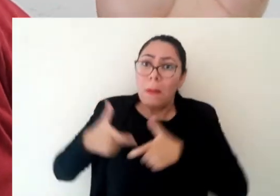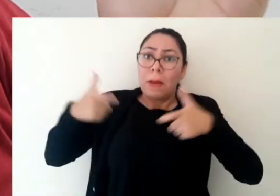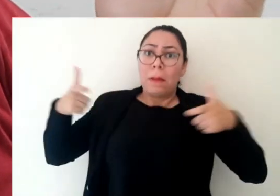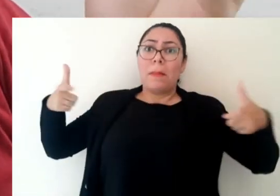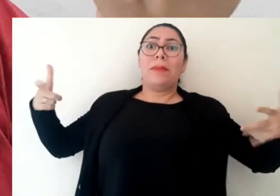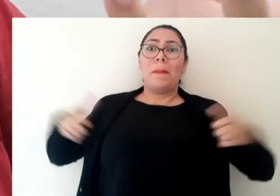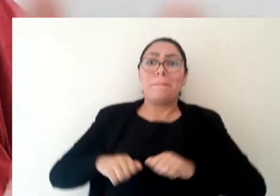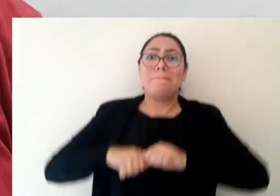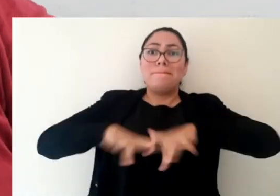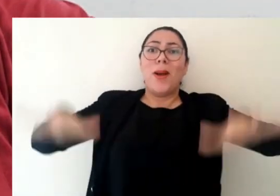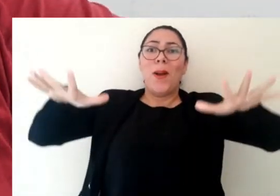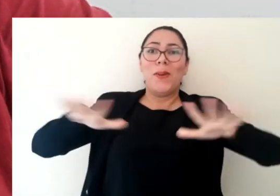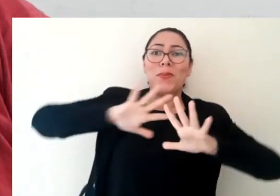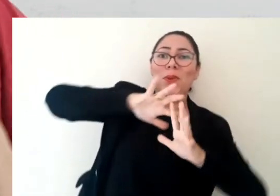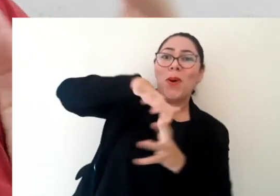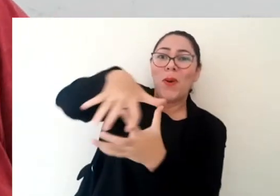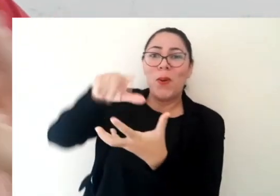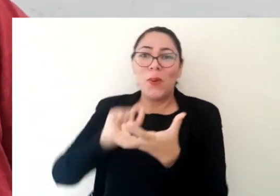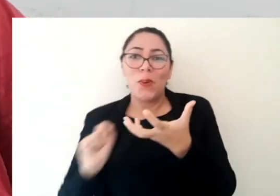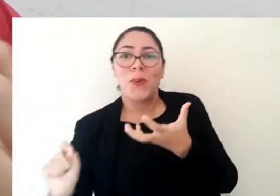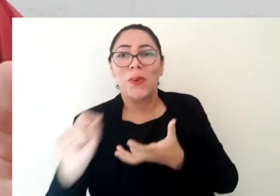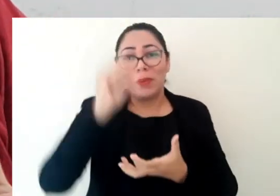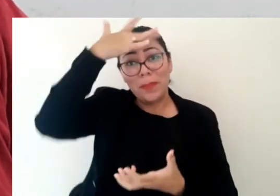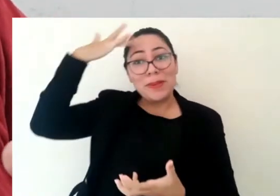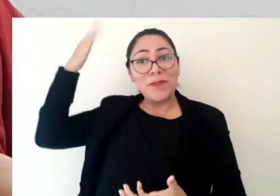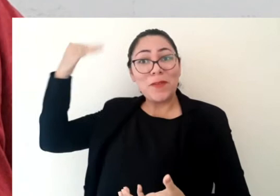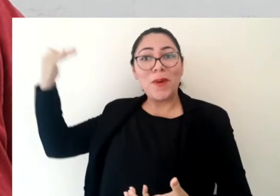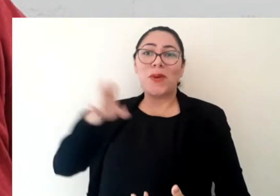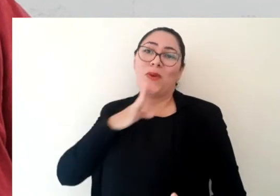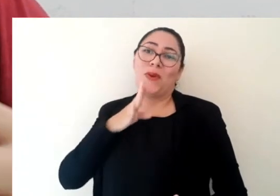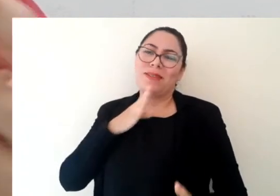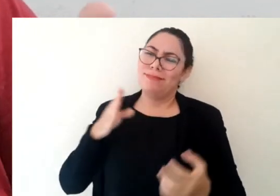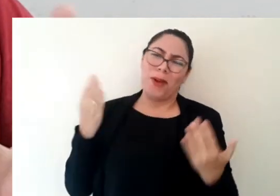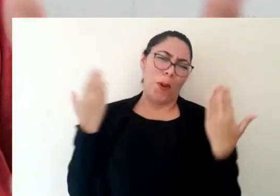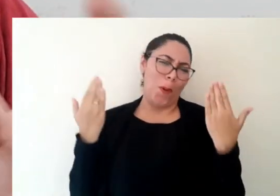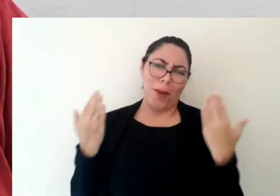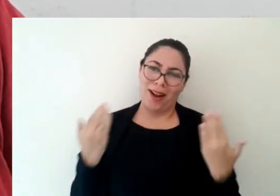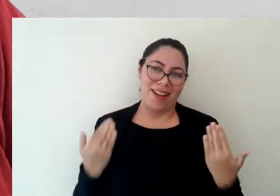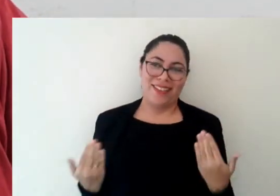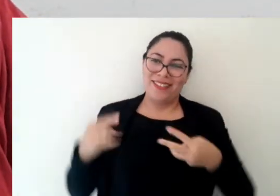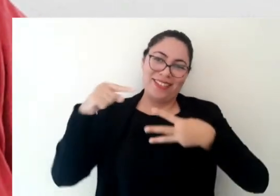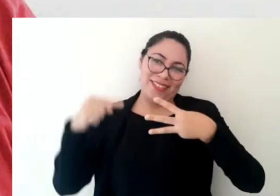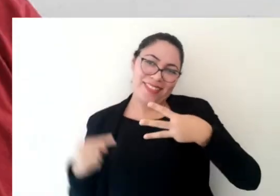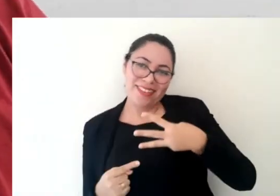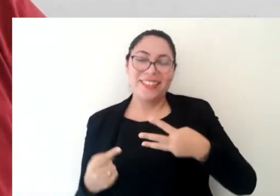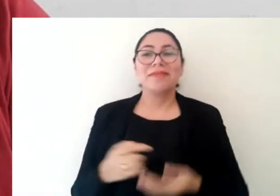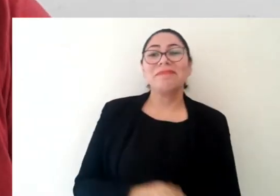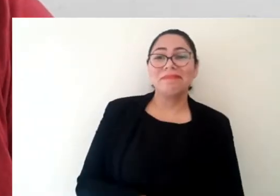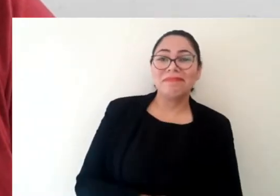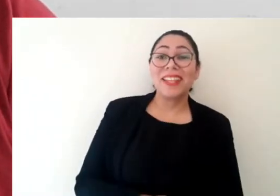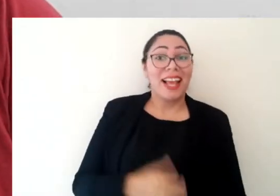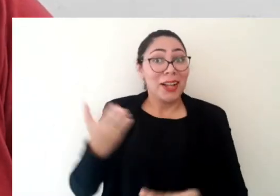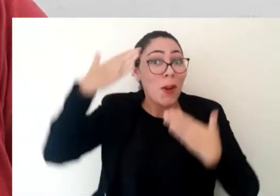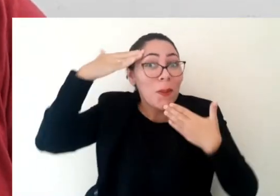inteiro. Tá? Só pra gente tentar entender, essa seria, musicalmente falando, essas seriam as diferenças. Então Então é isso,